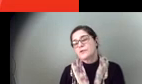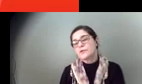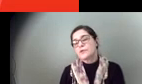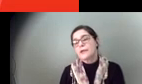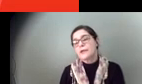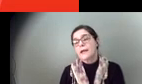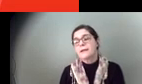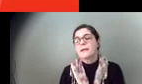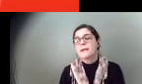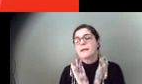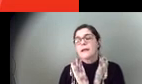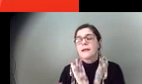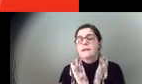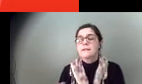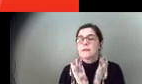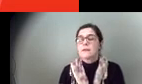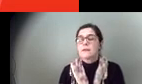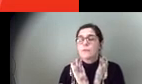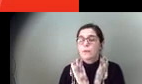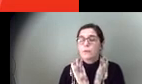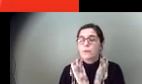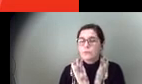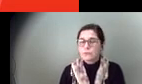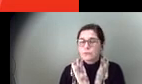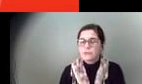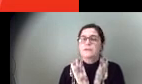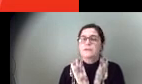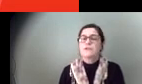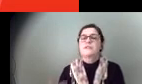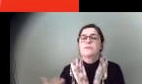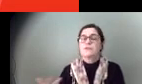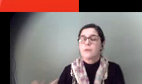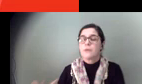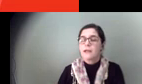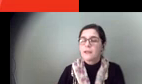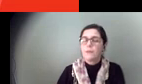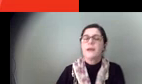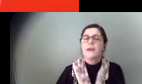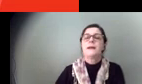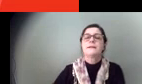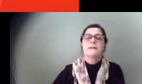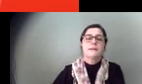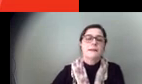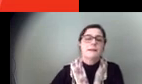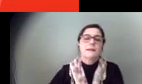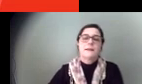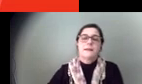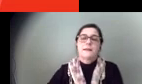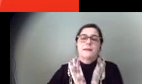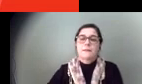competências socioemocionais, elas estavam um pouco confusas. Então, nós fizemos uma retomada,